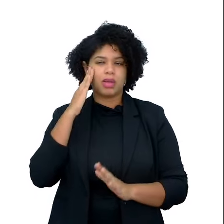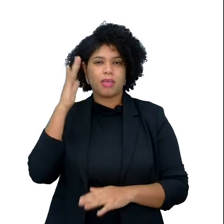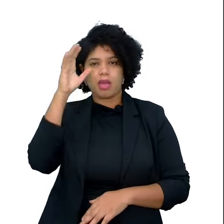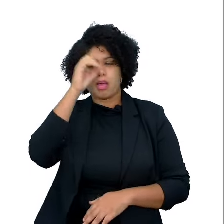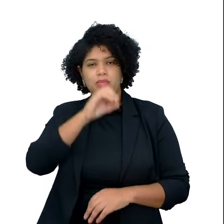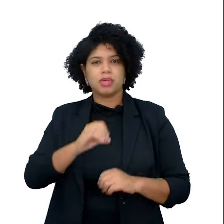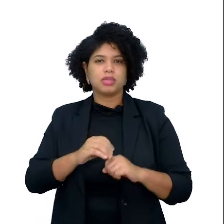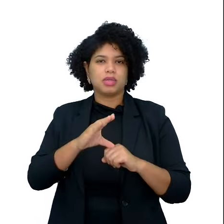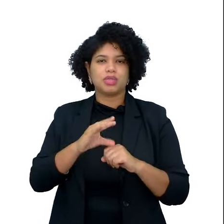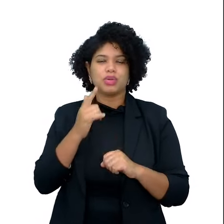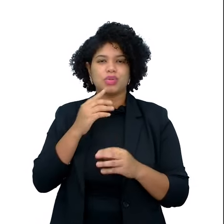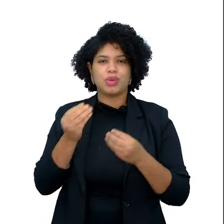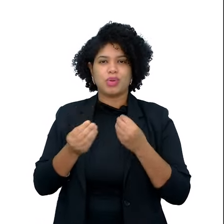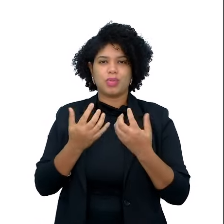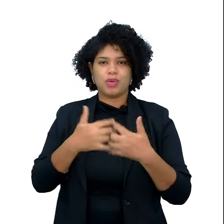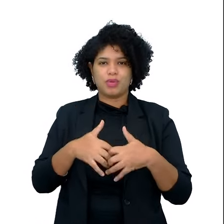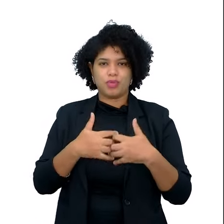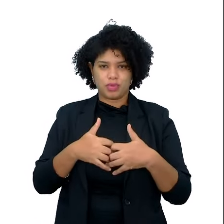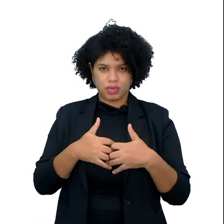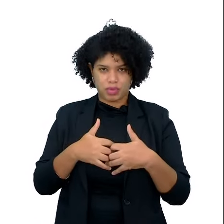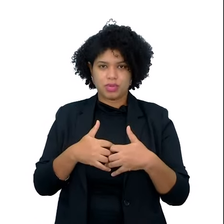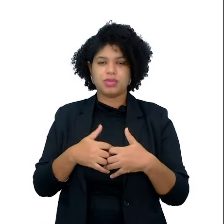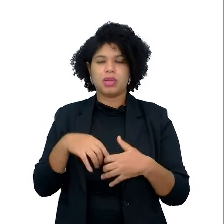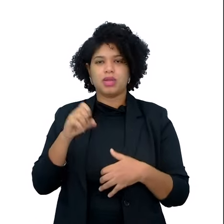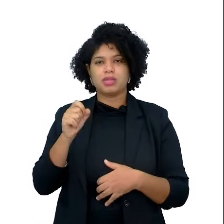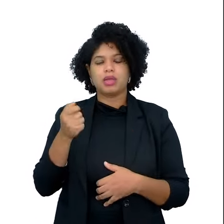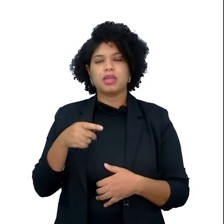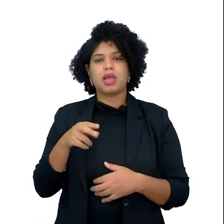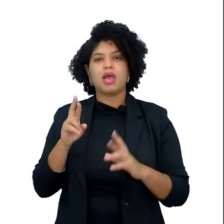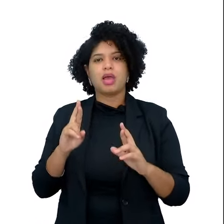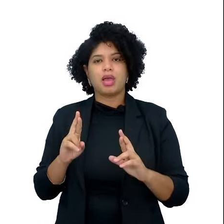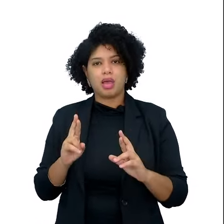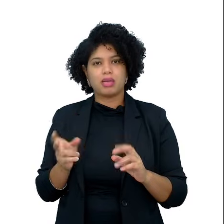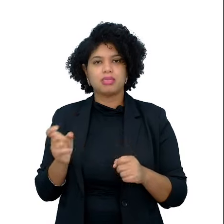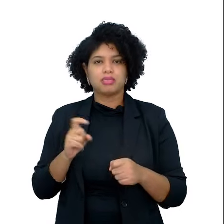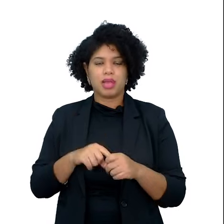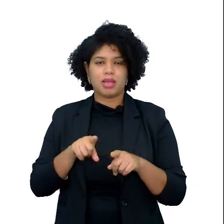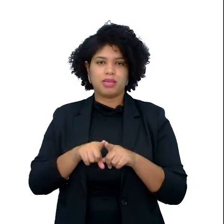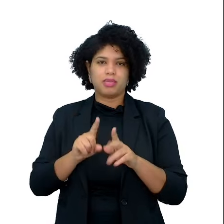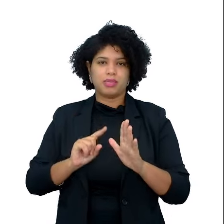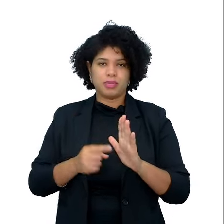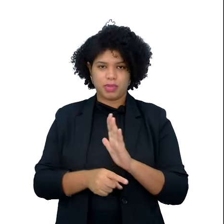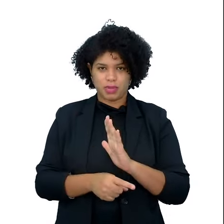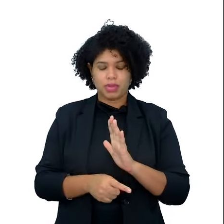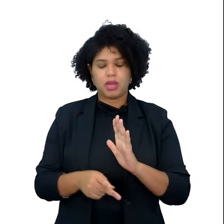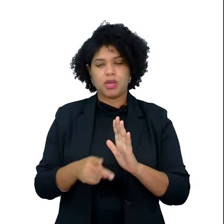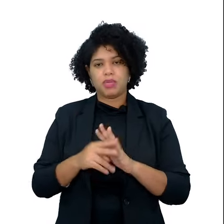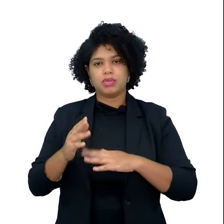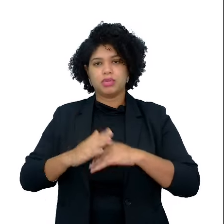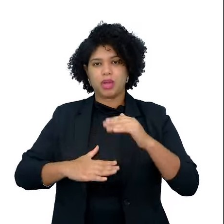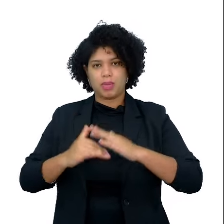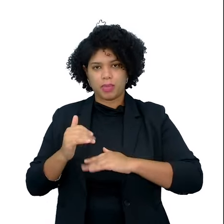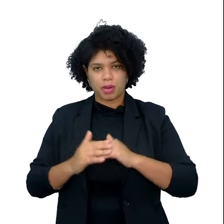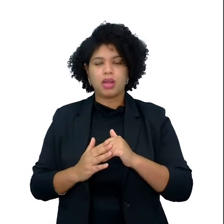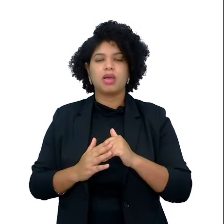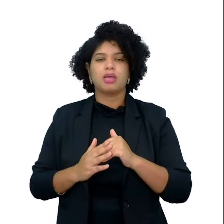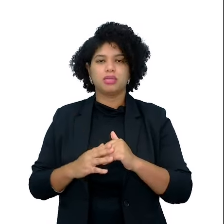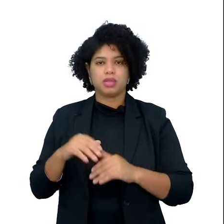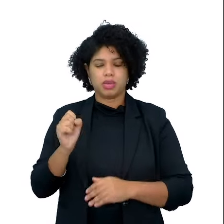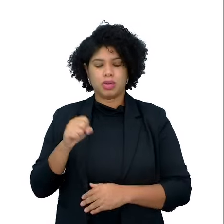aprendizagem em espiral possibilita esses momentos tanto de retomada quanto de aprofundamento das habilidades que a gente tem